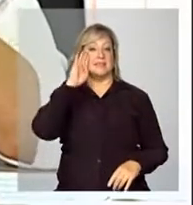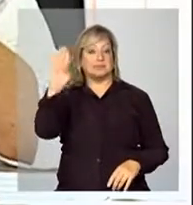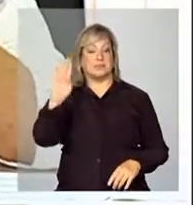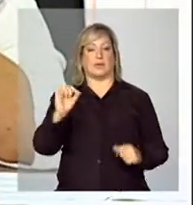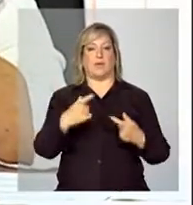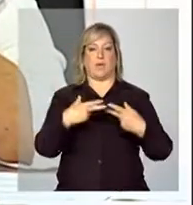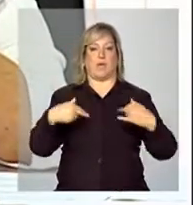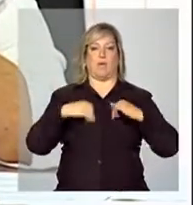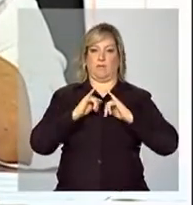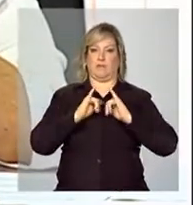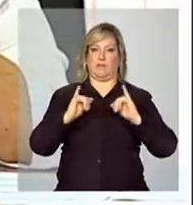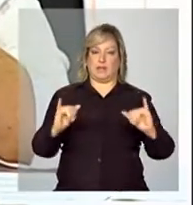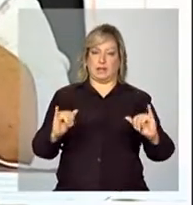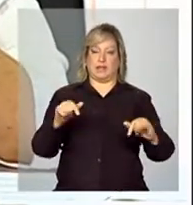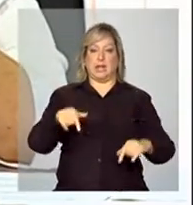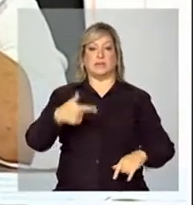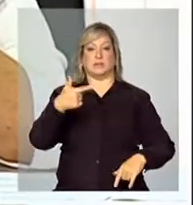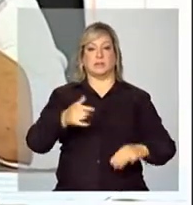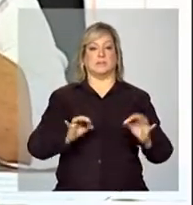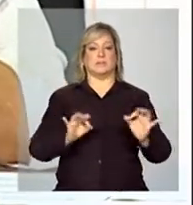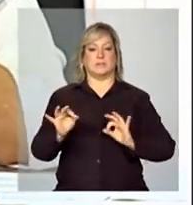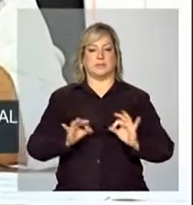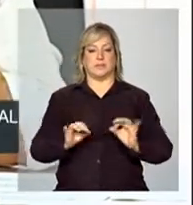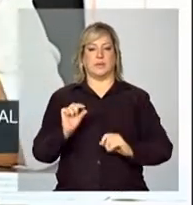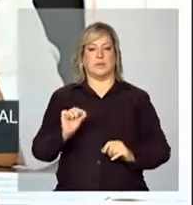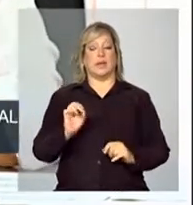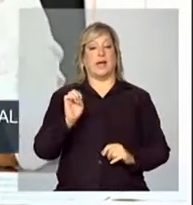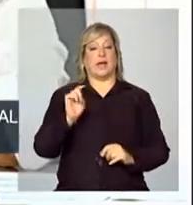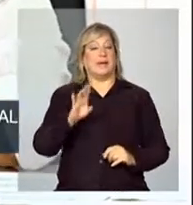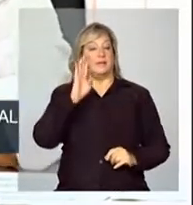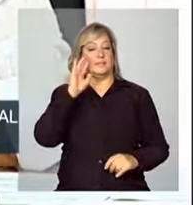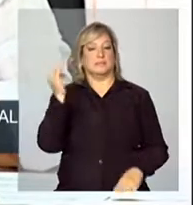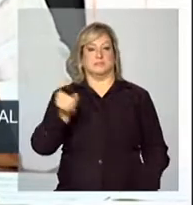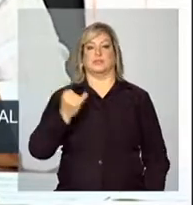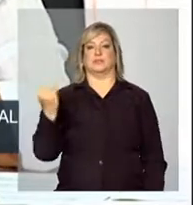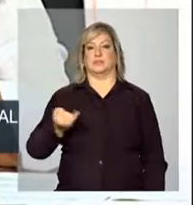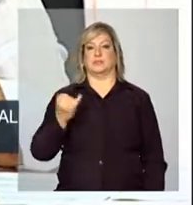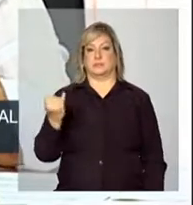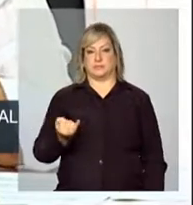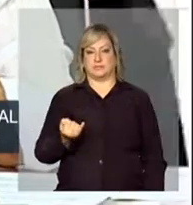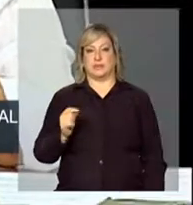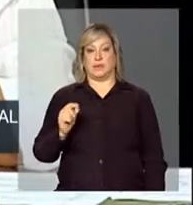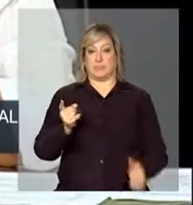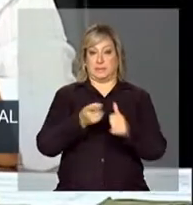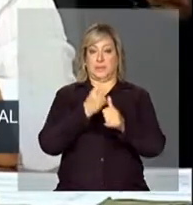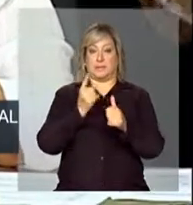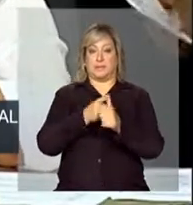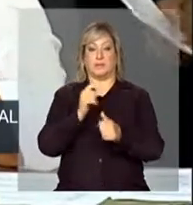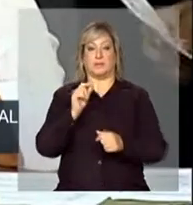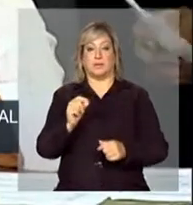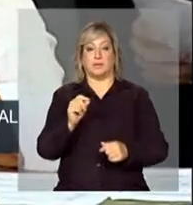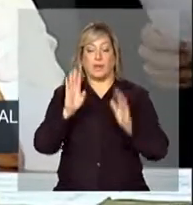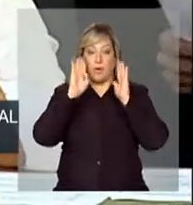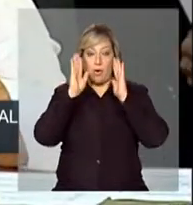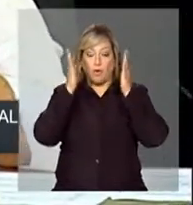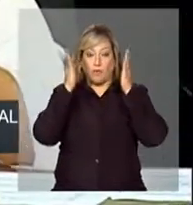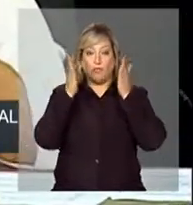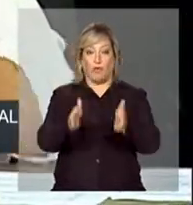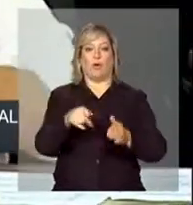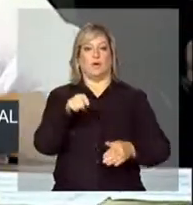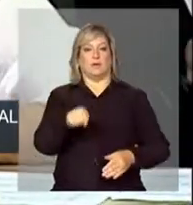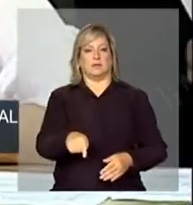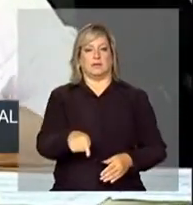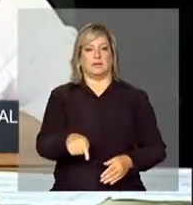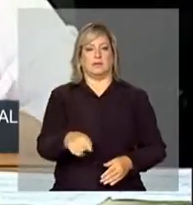Neste neste segundo plano que é de fundamental importância primeiro o foco dele